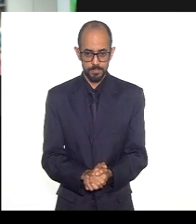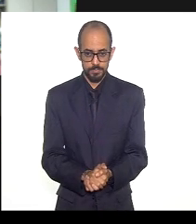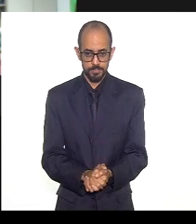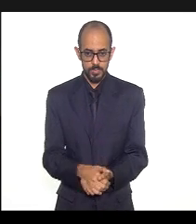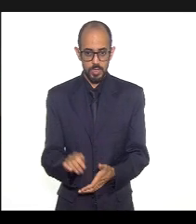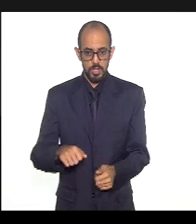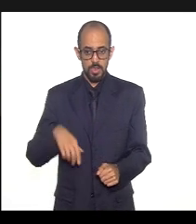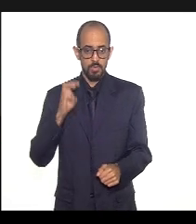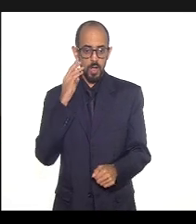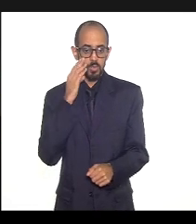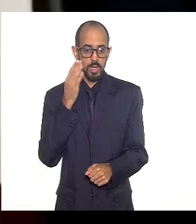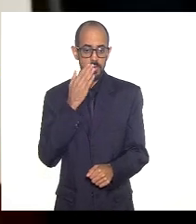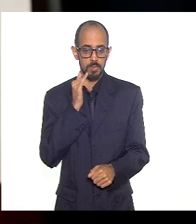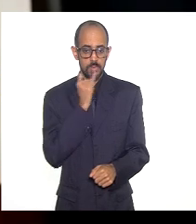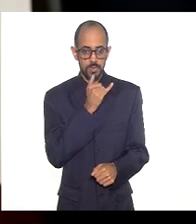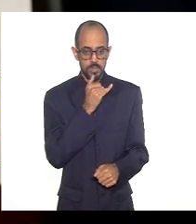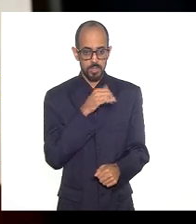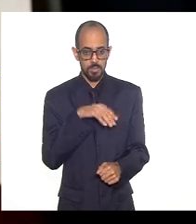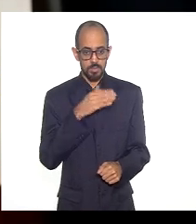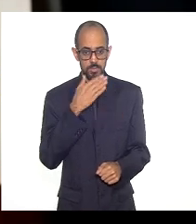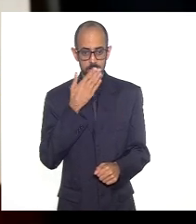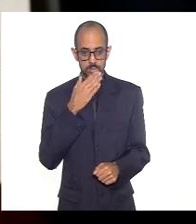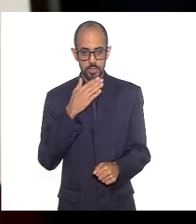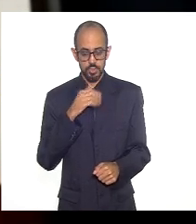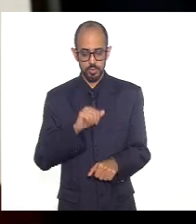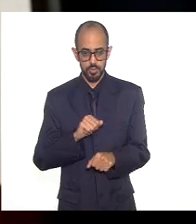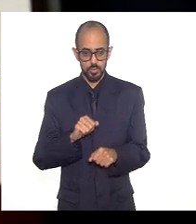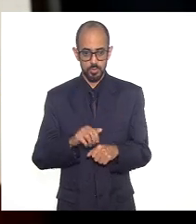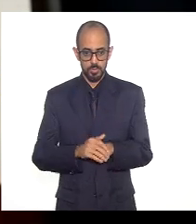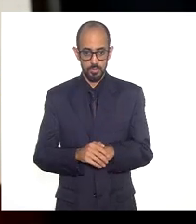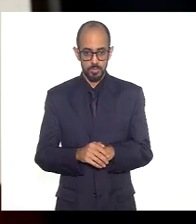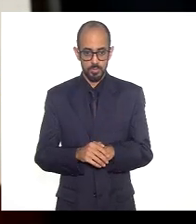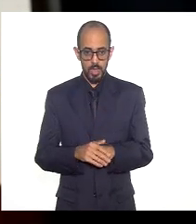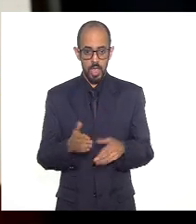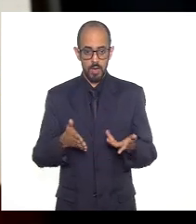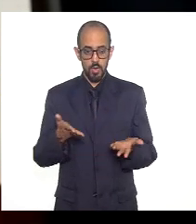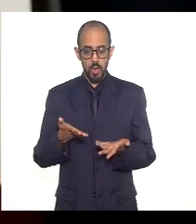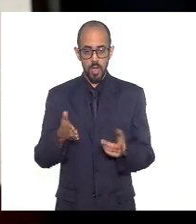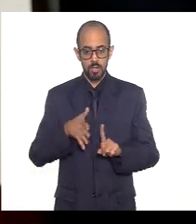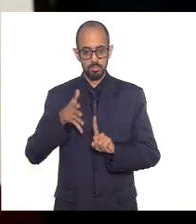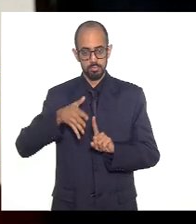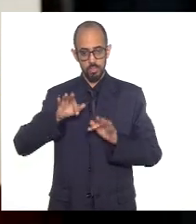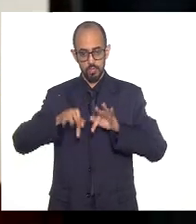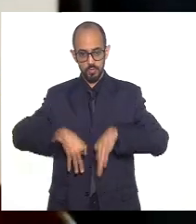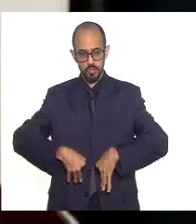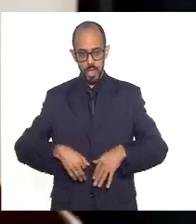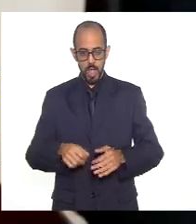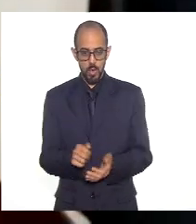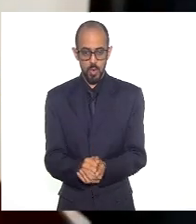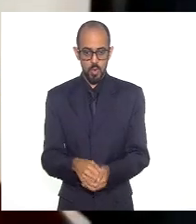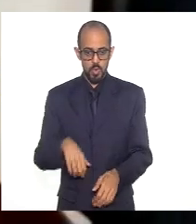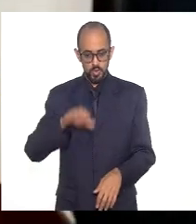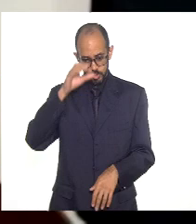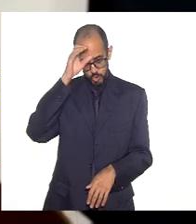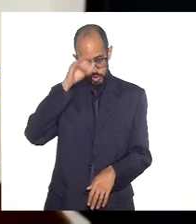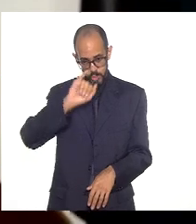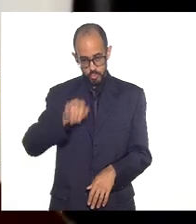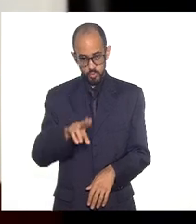grupo. Obrigado. Ok, então está encerrada a primeira sessão extraordinária do dia. Passa-se ao expediente final. Deputada Tia Ju.